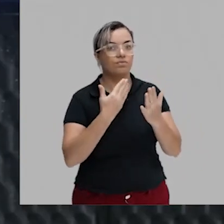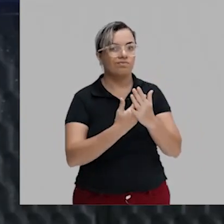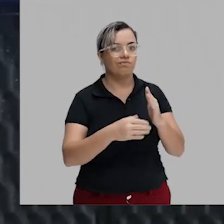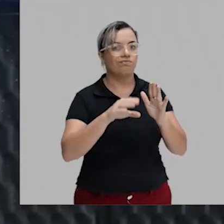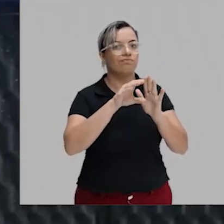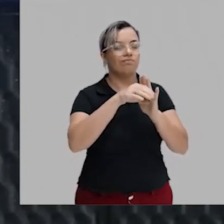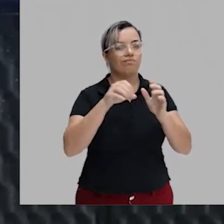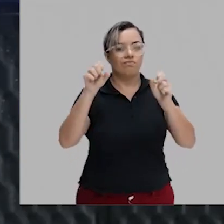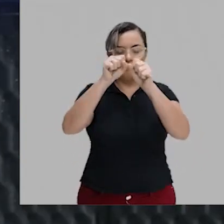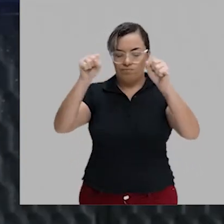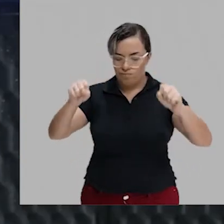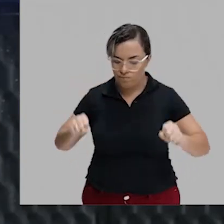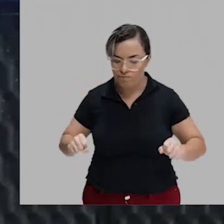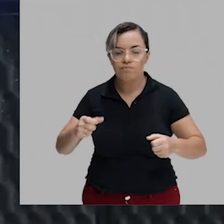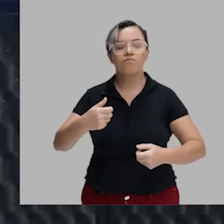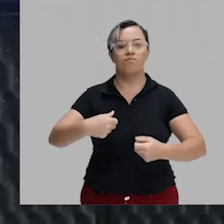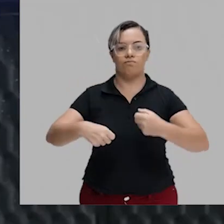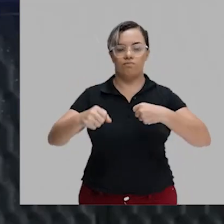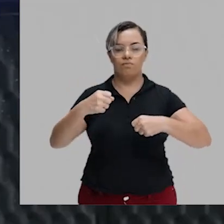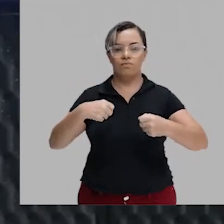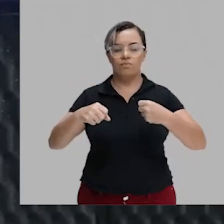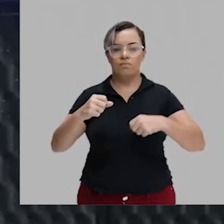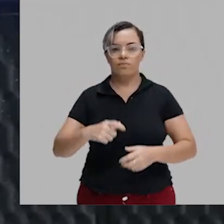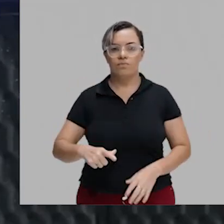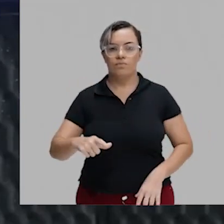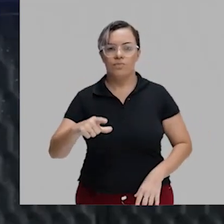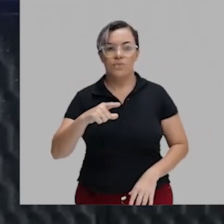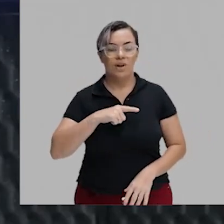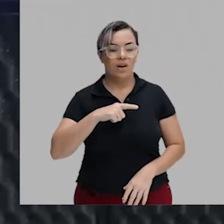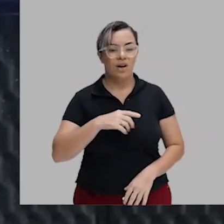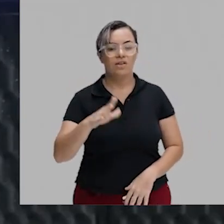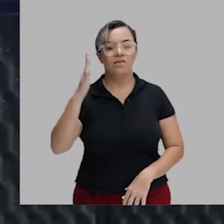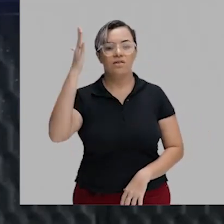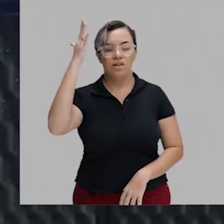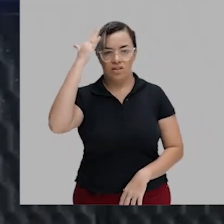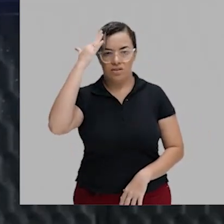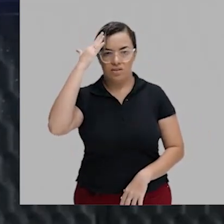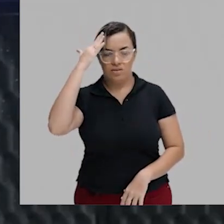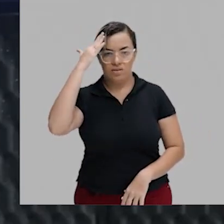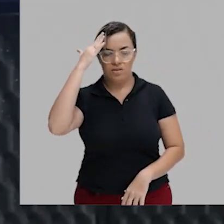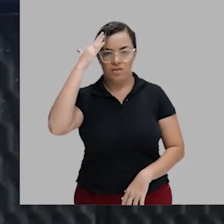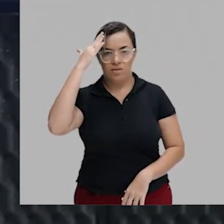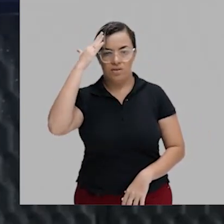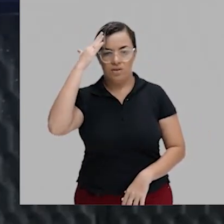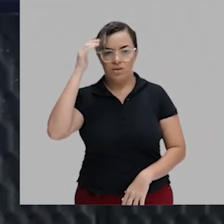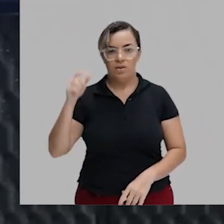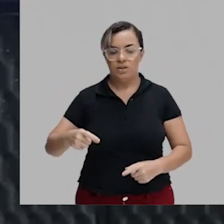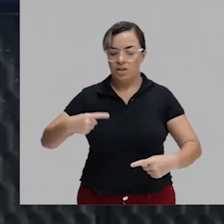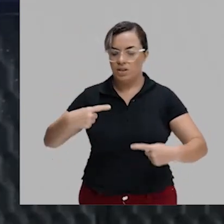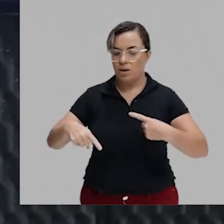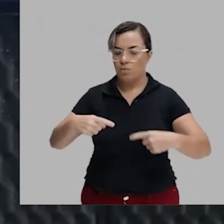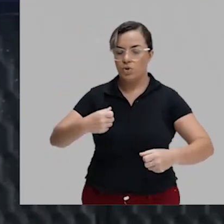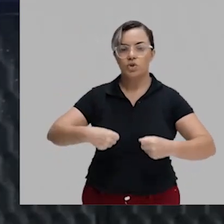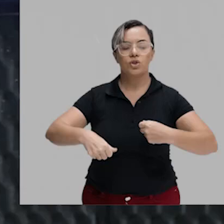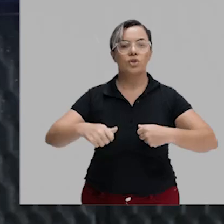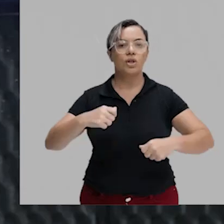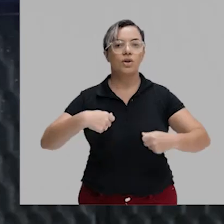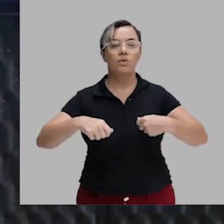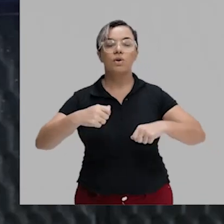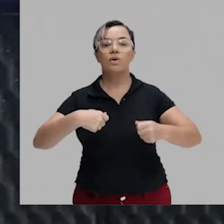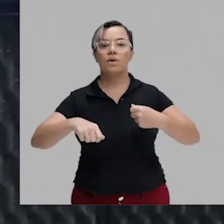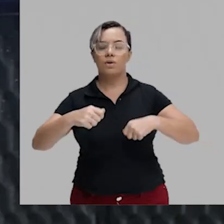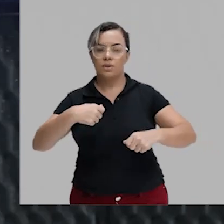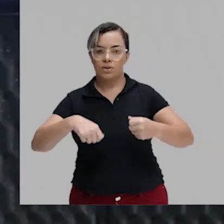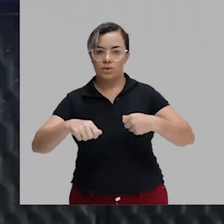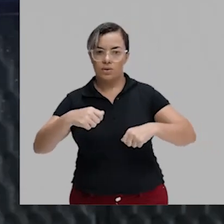conceituais sobre o mercantilismo é ter uma compreensão dessa política econômica que